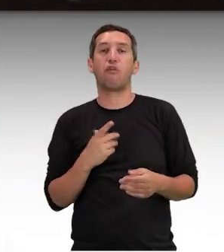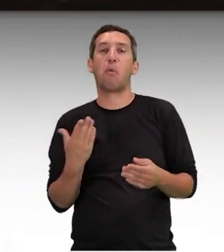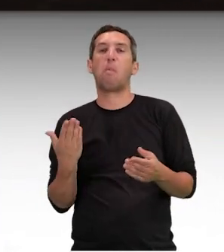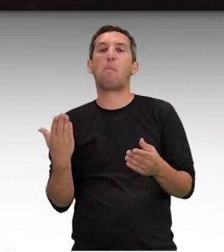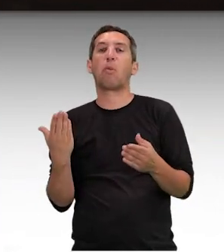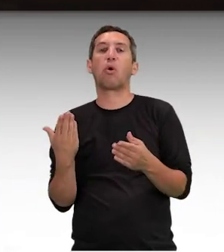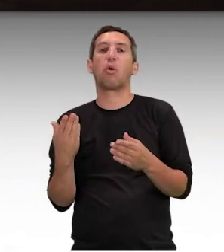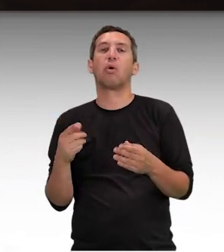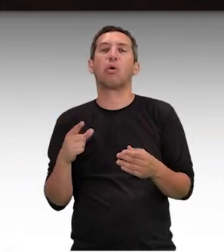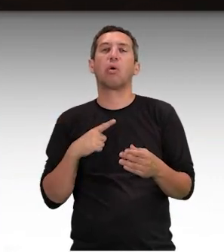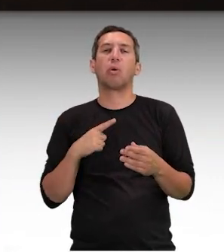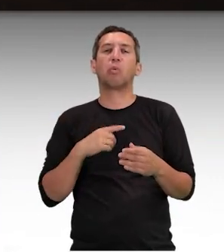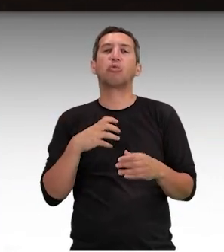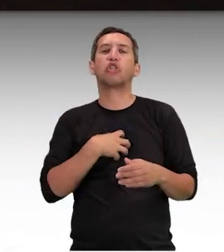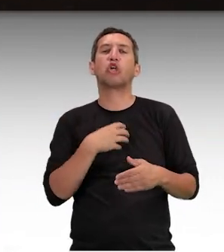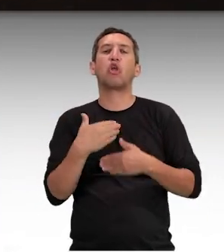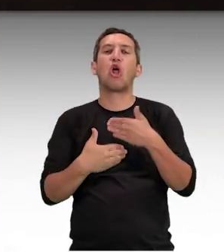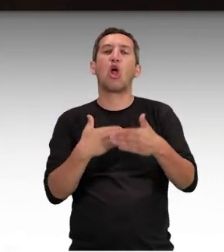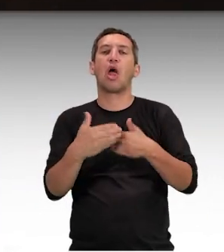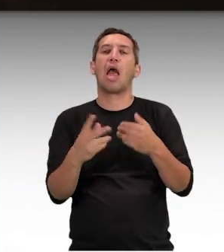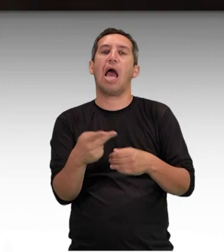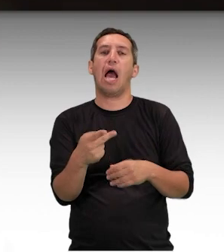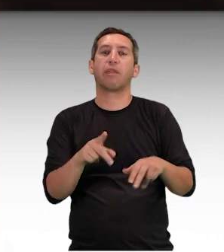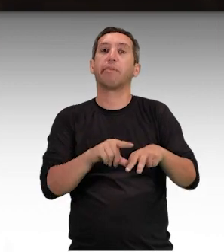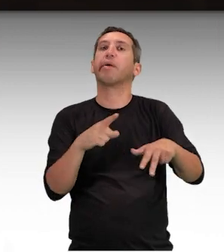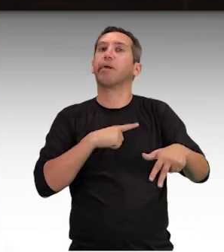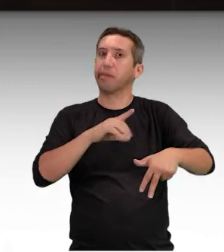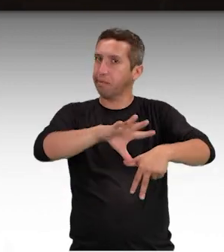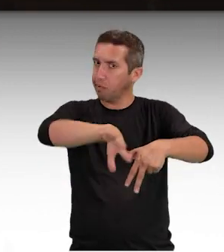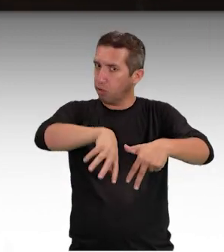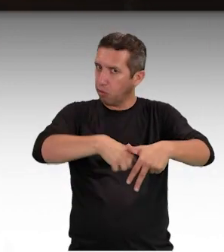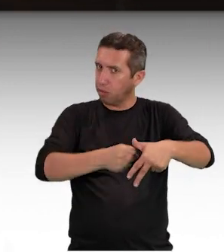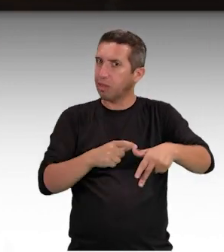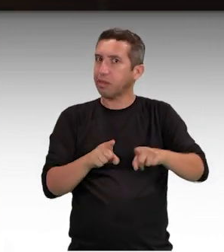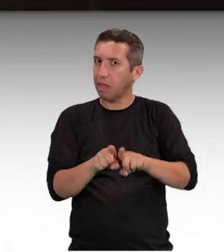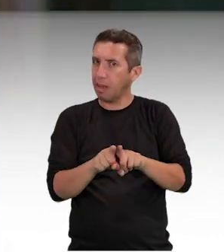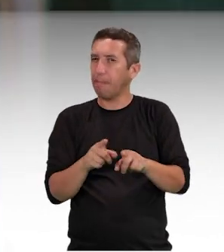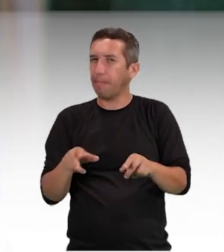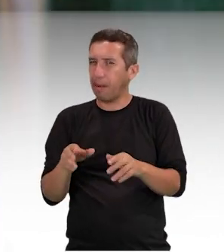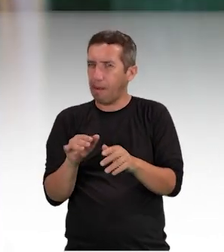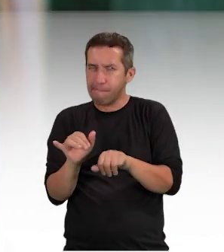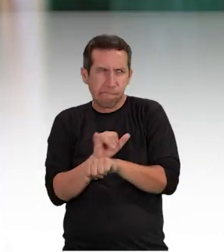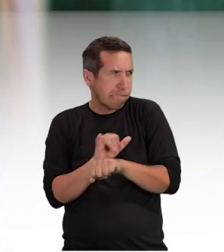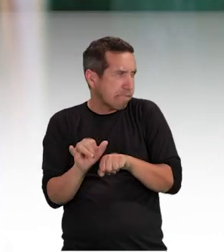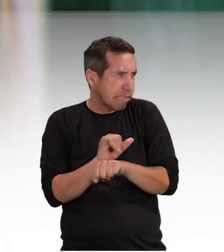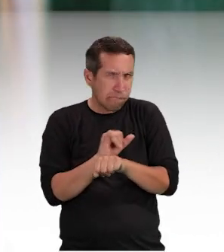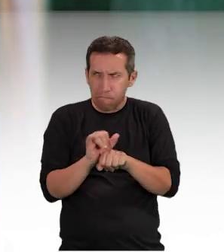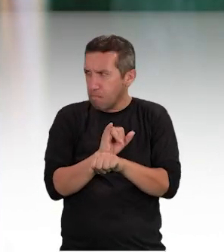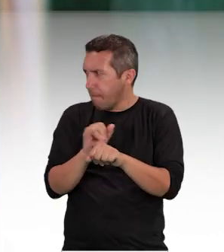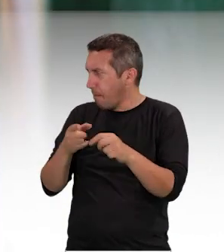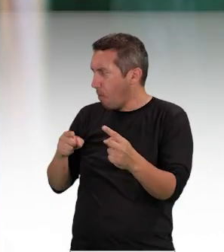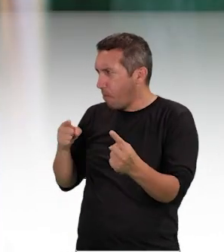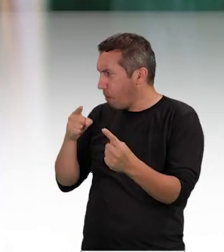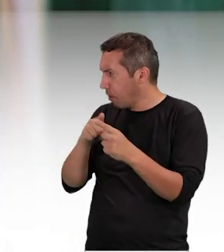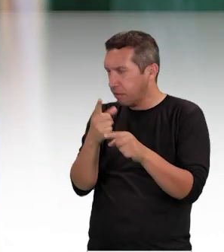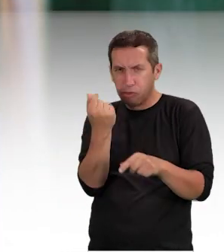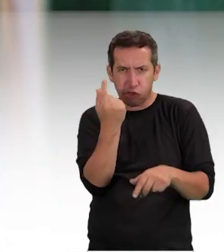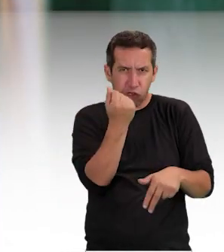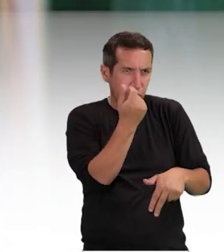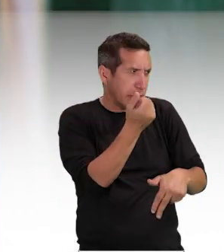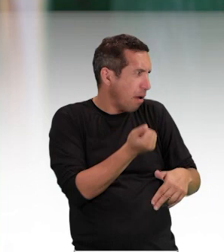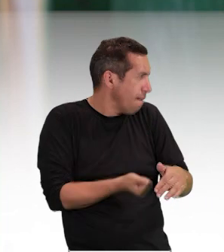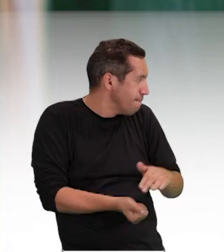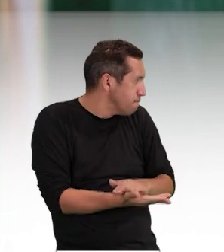fraudulento, indicações de corrupção para conseguir os objetivos dela, pagando propina